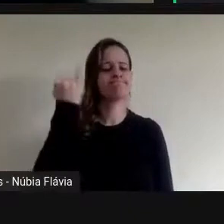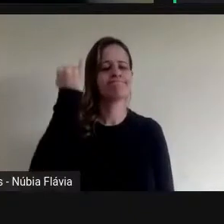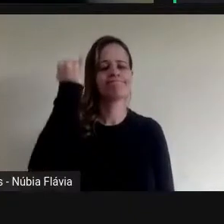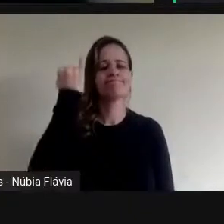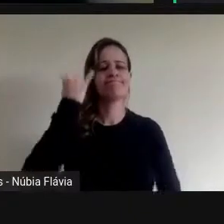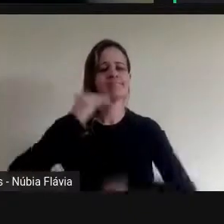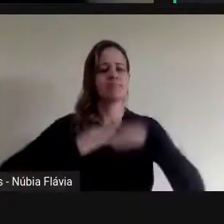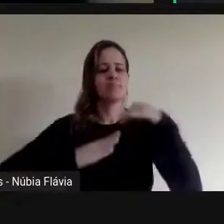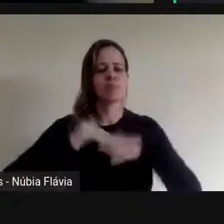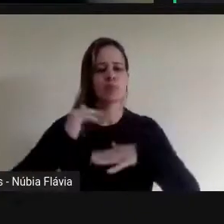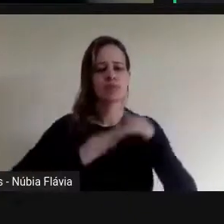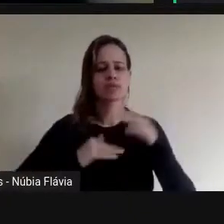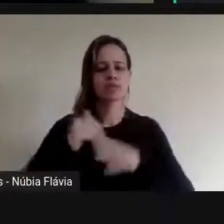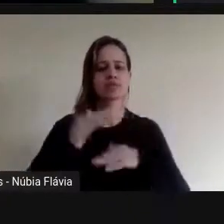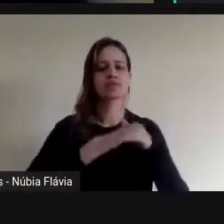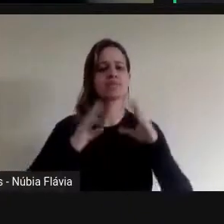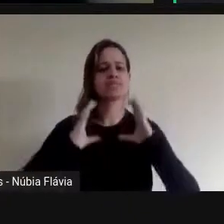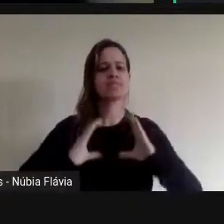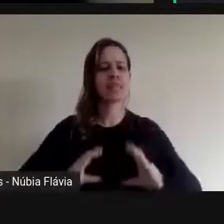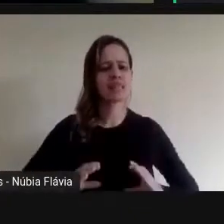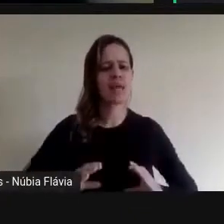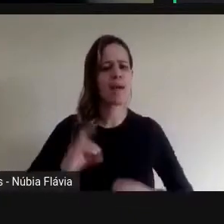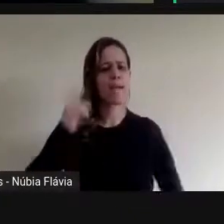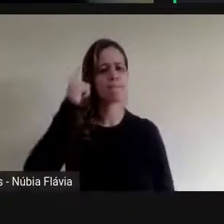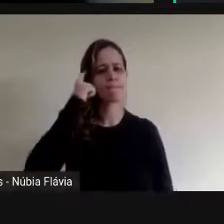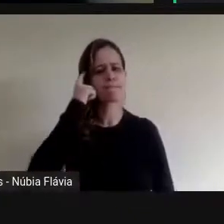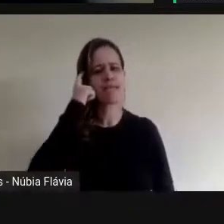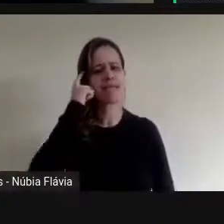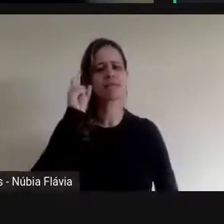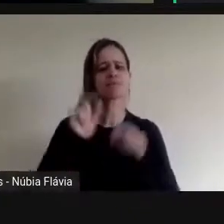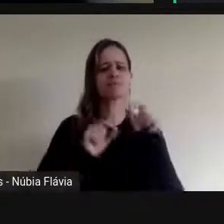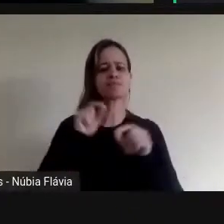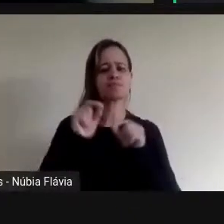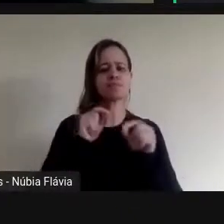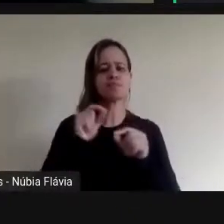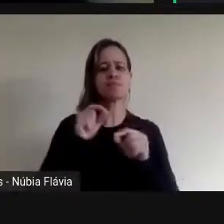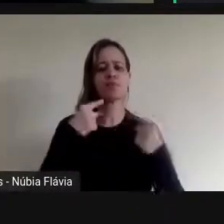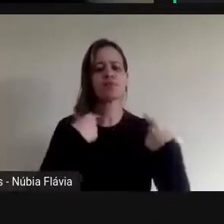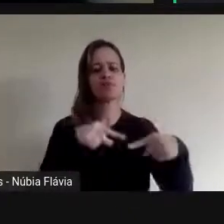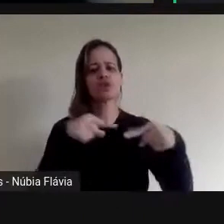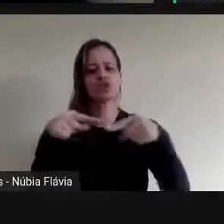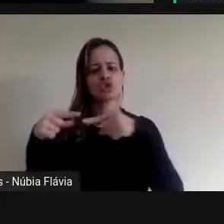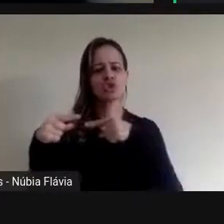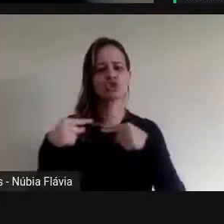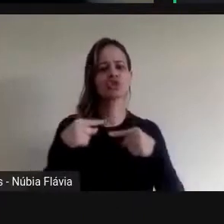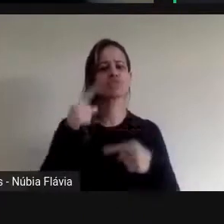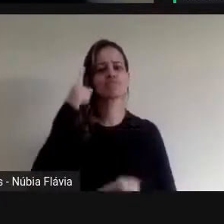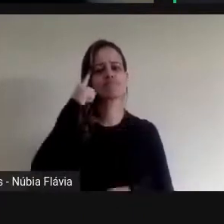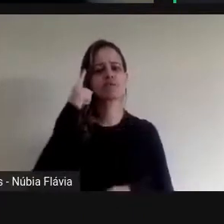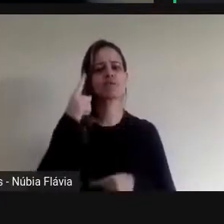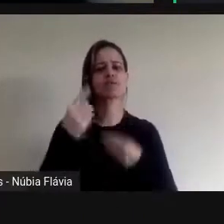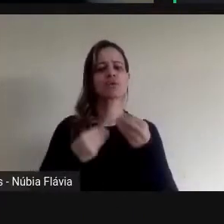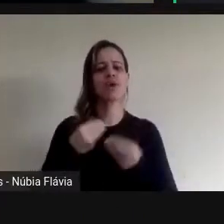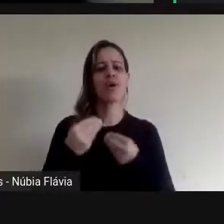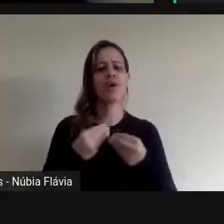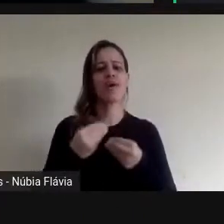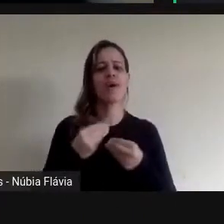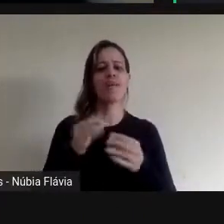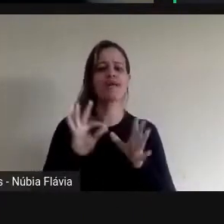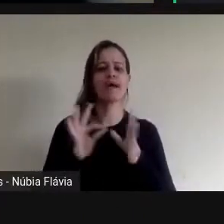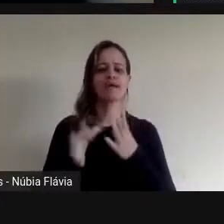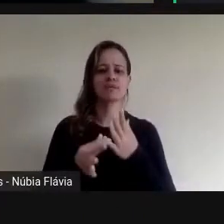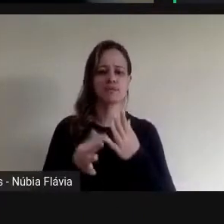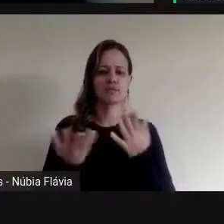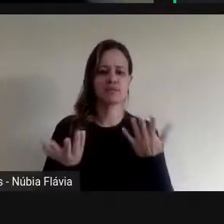parlamentar, do que pensa o cidadão sobre políticas públicas, etc., que ficam, então, nas plataformas de redes sociais, que, como a gente sabe,